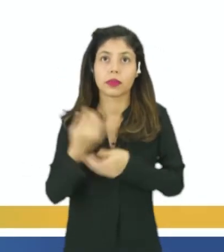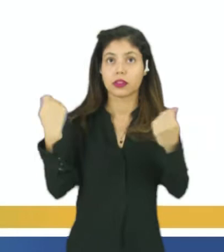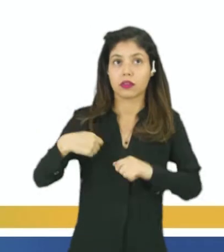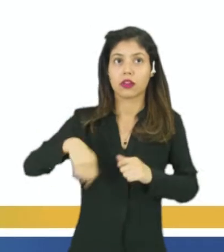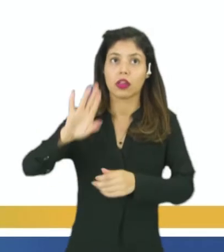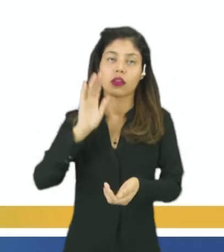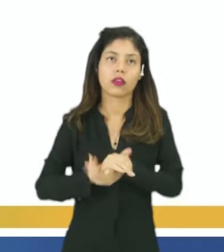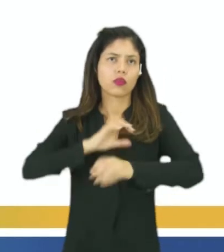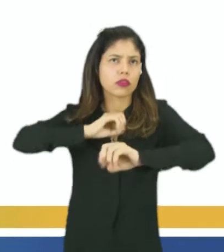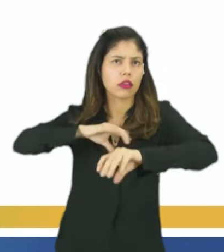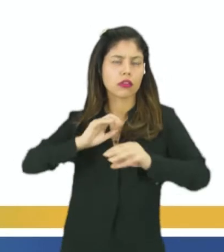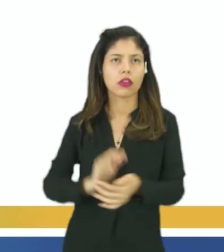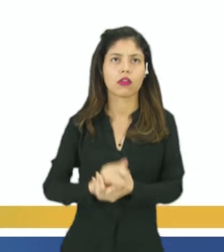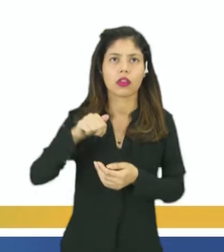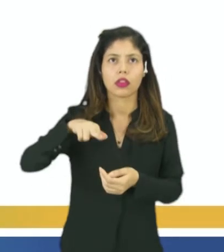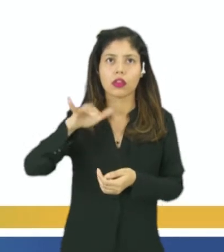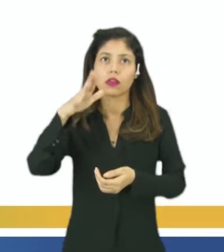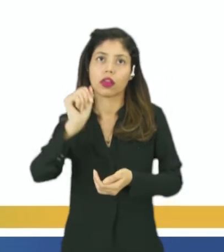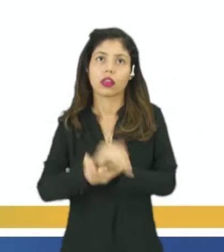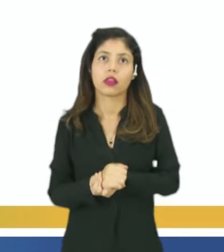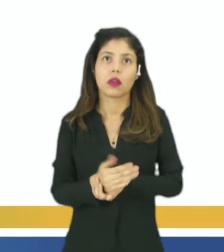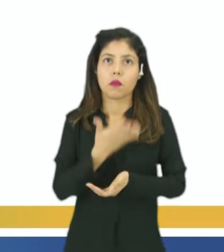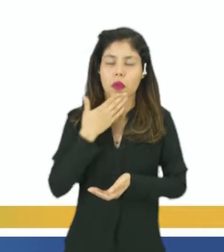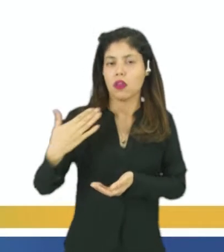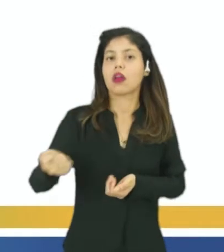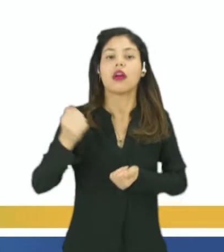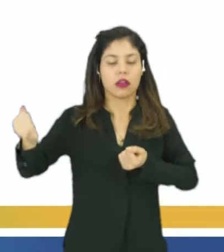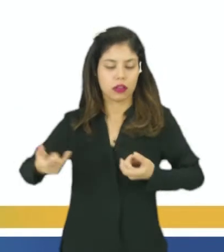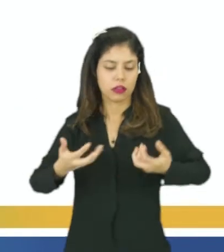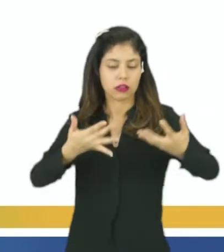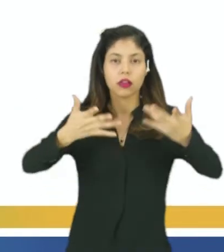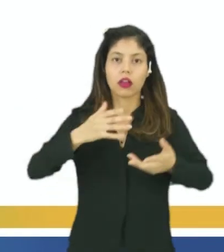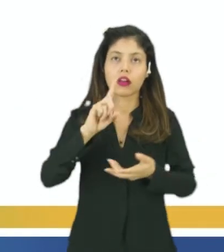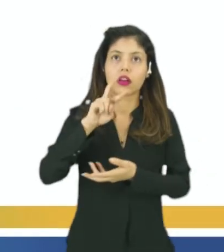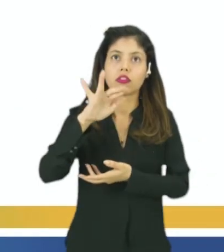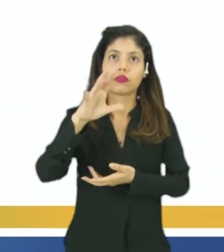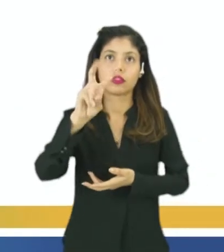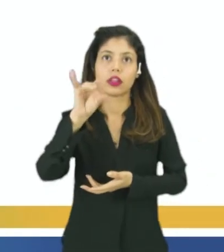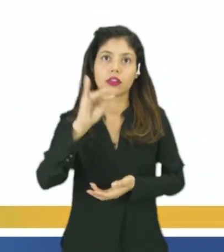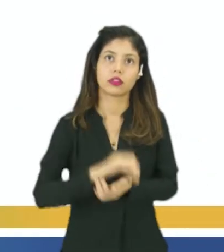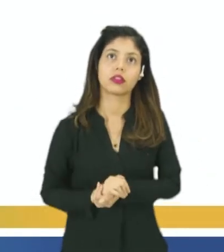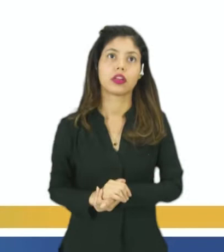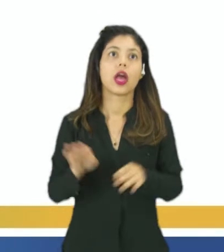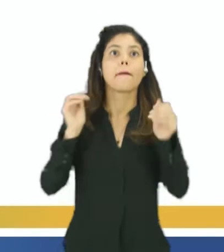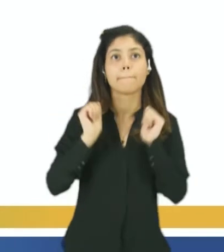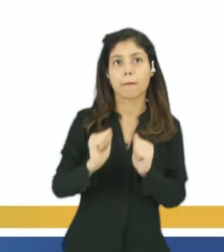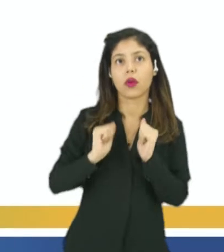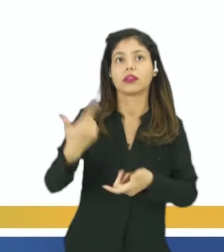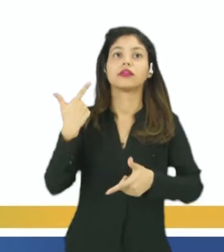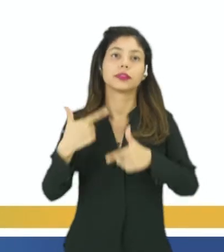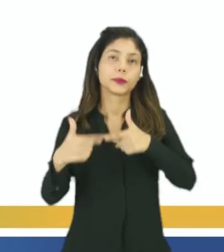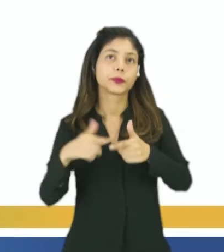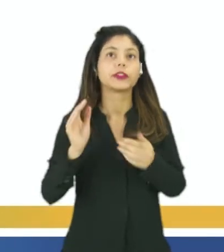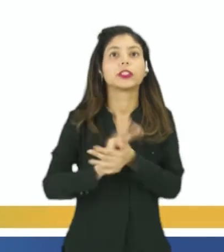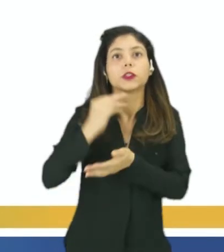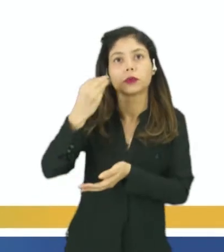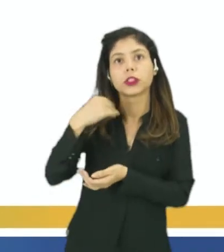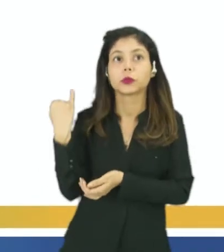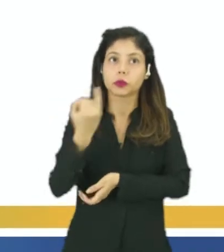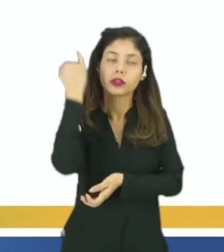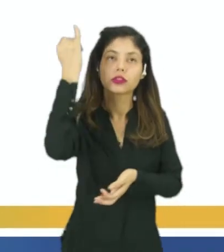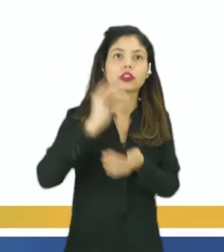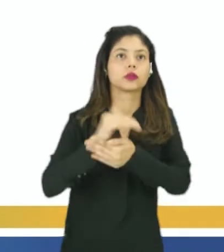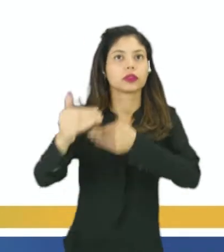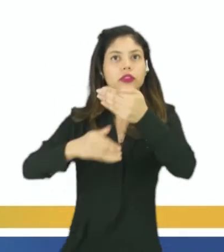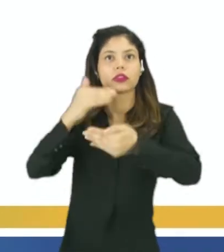quilombolas precisam de uma educação que enalteça potencialidades e criatividades para que elas possam trabalhar experiências importantes